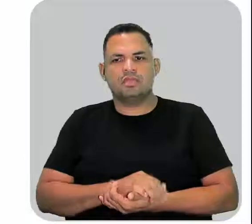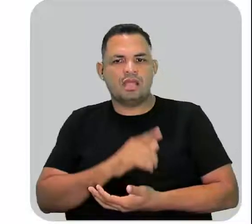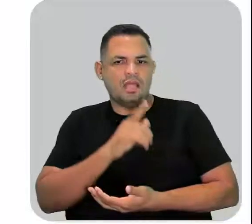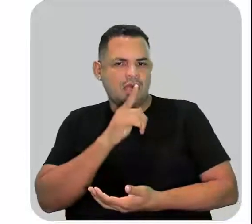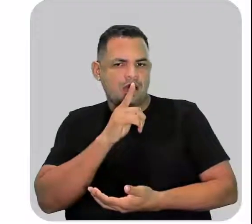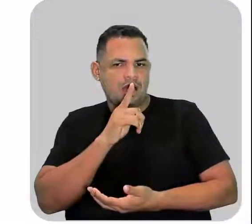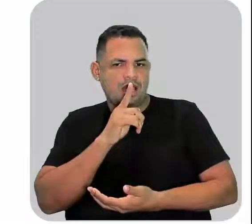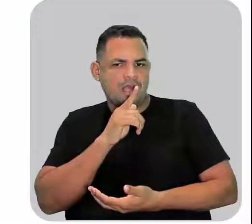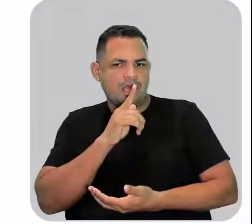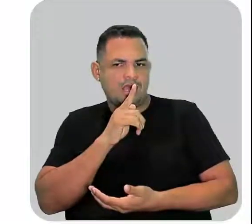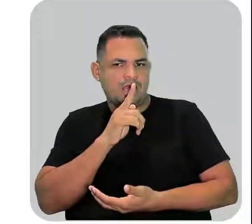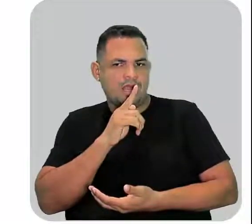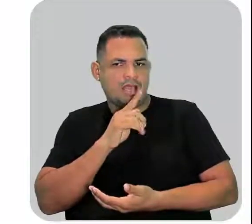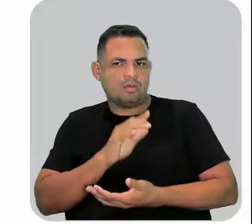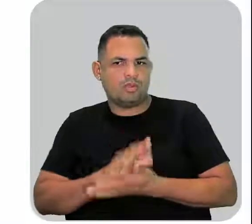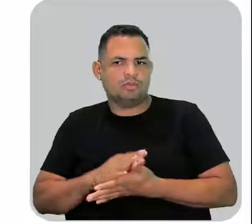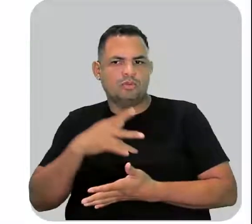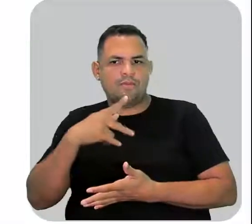do propino,